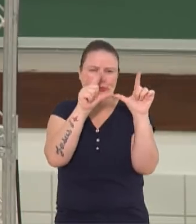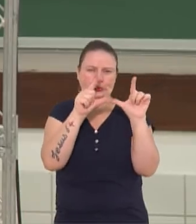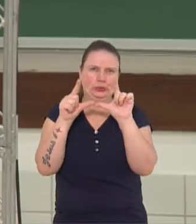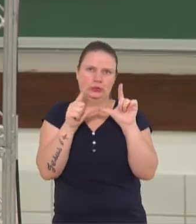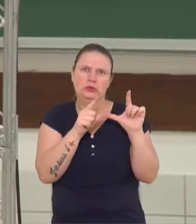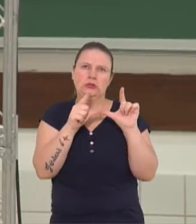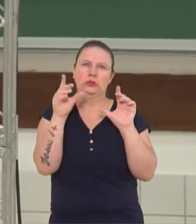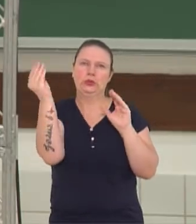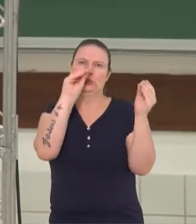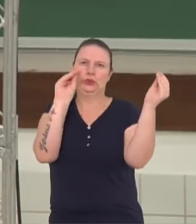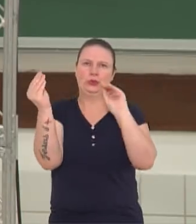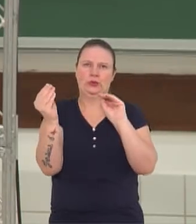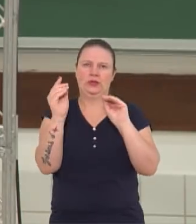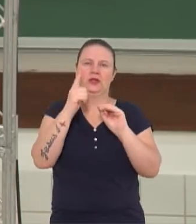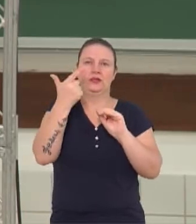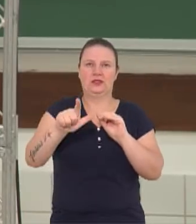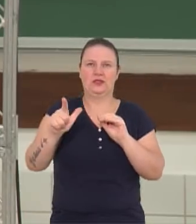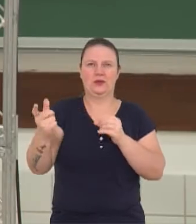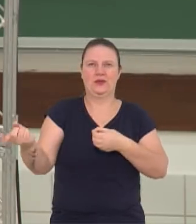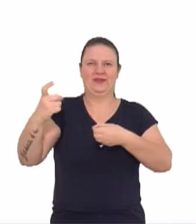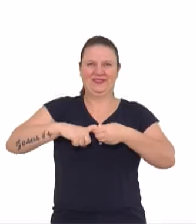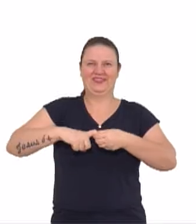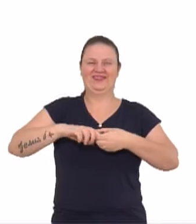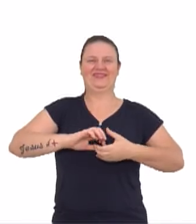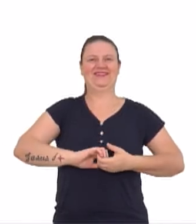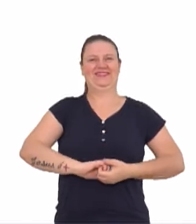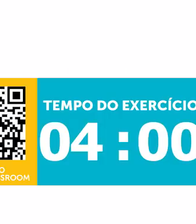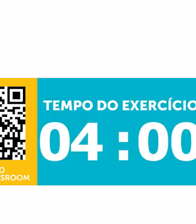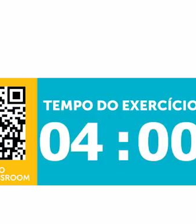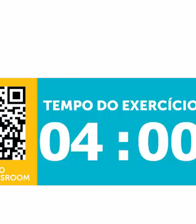organizem o pensamento e resolvam. Tempo para vocês.